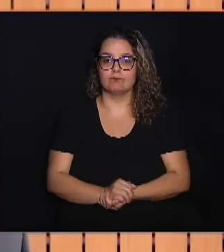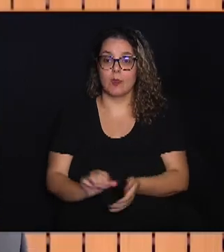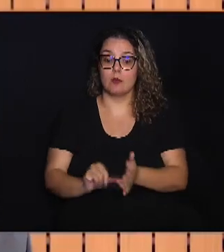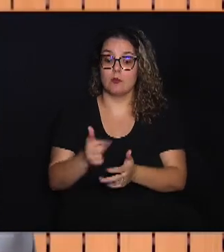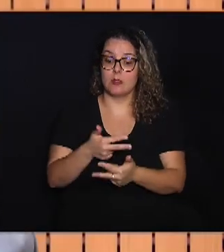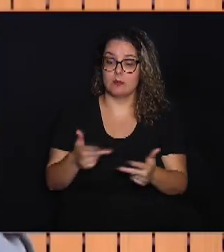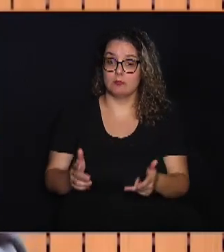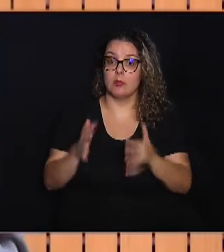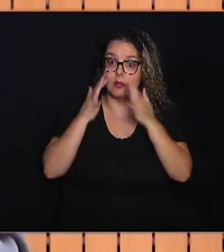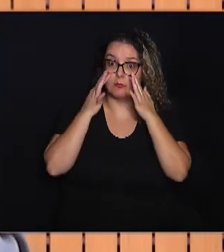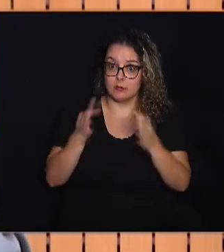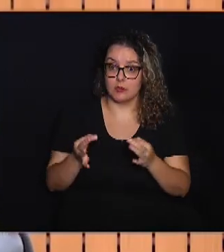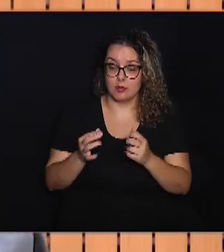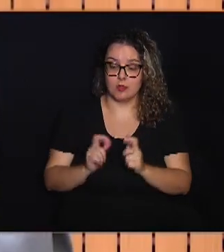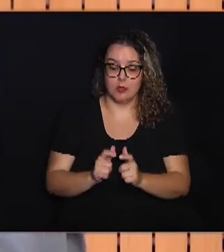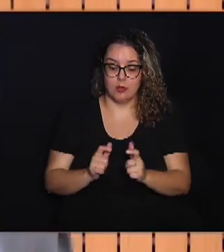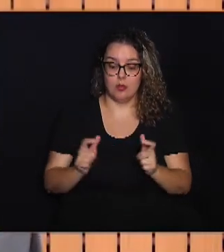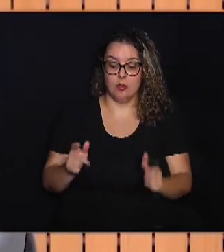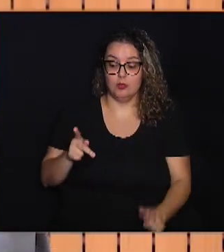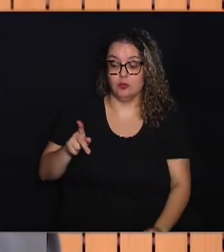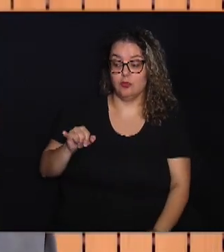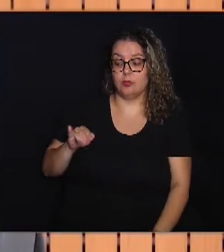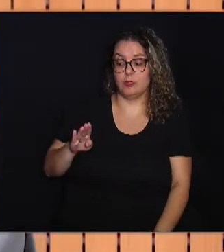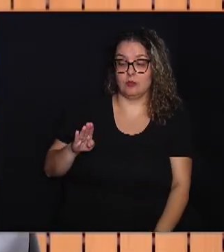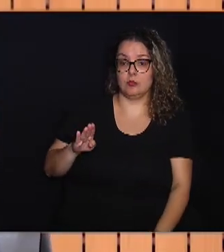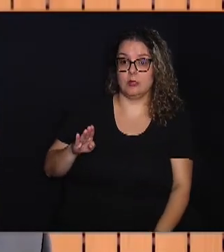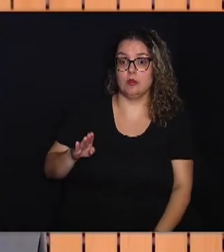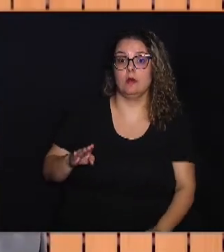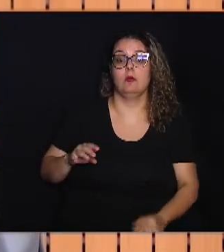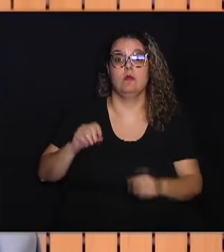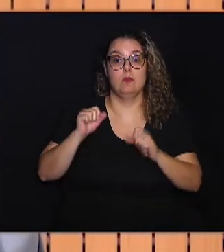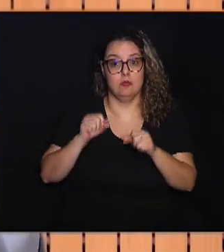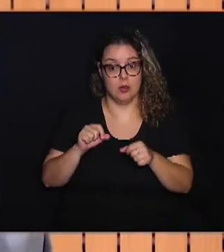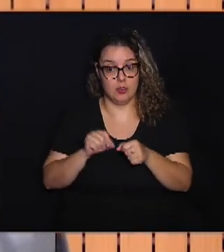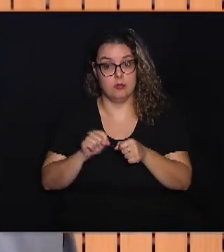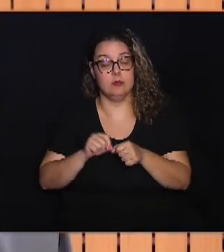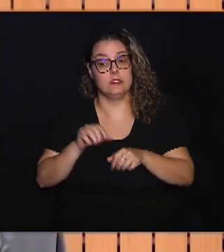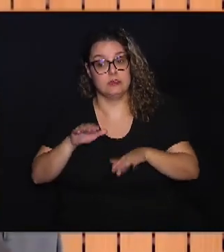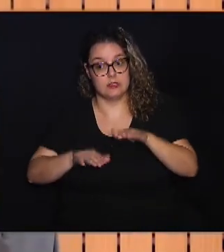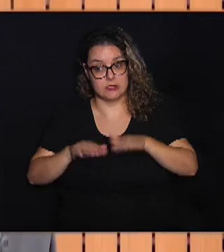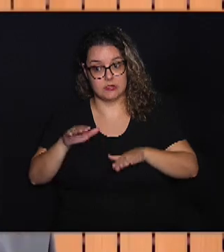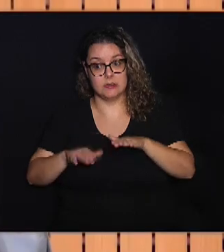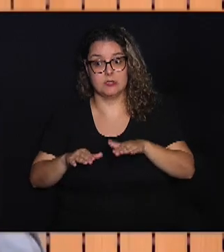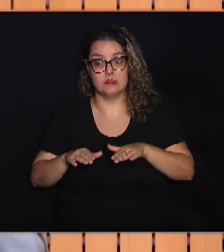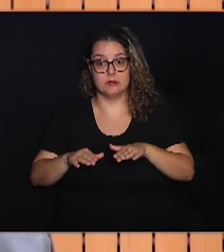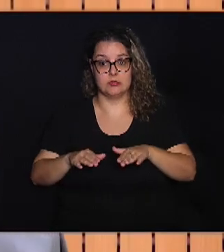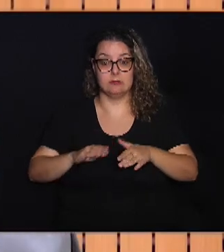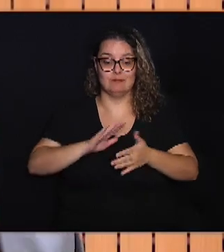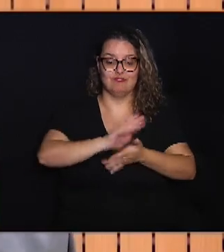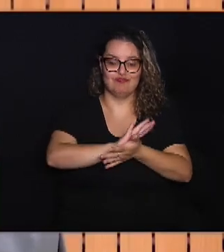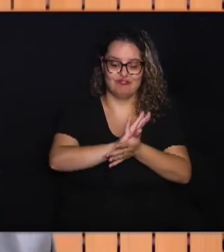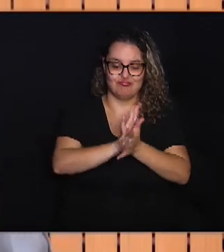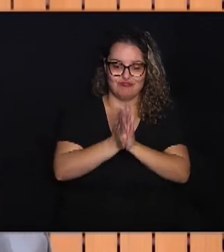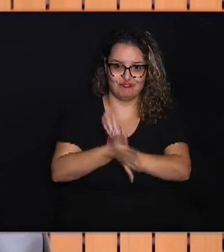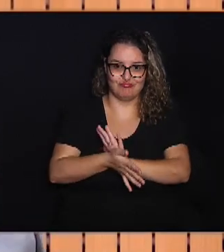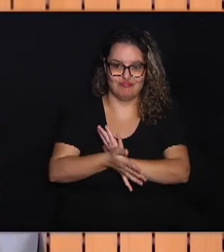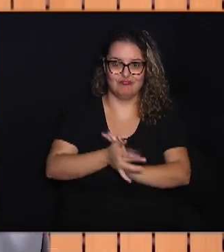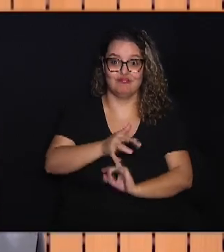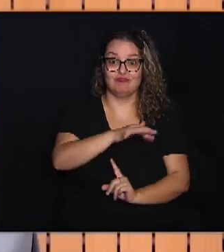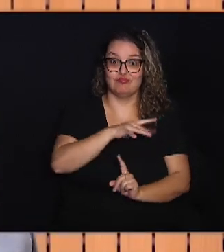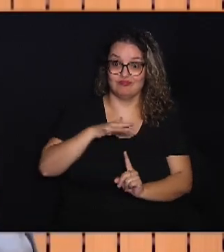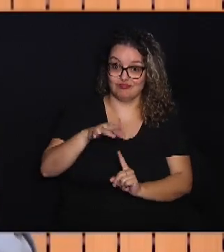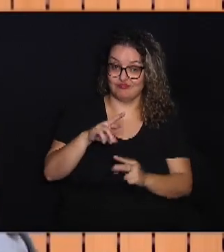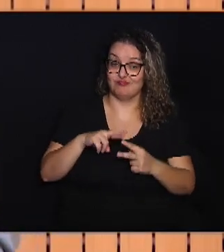o crescimento do PIB pode se fazer, muitas vezes, por meio da destruição dos recursos da